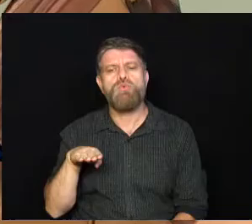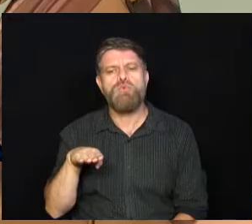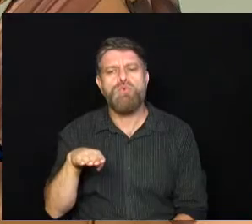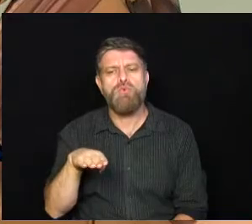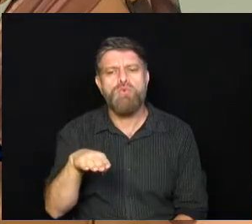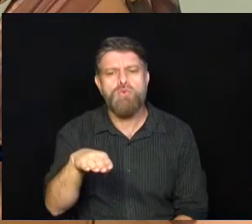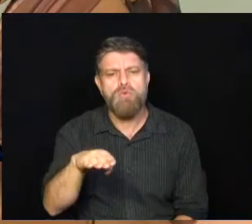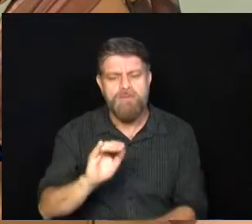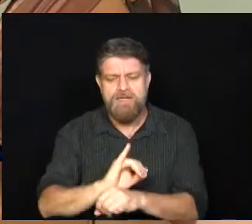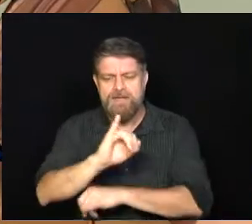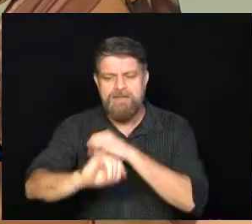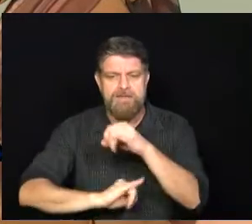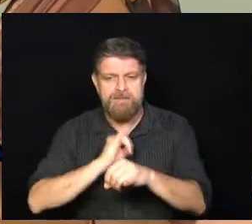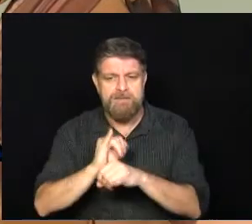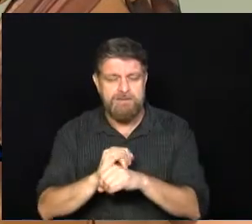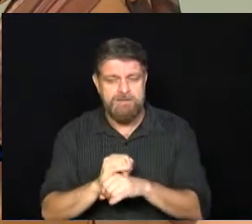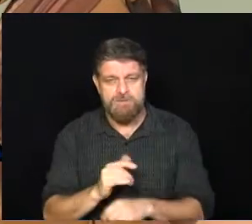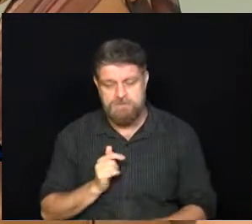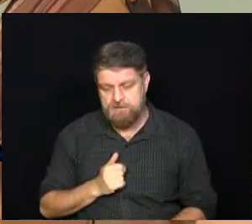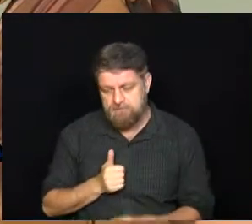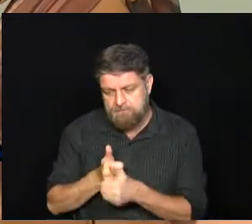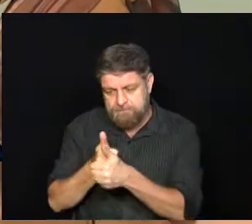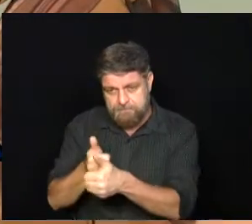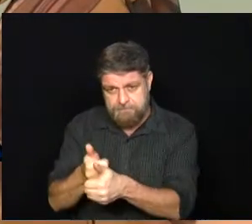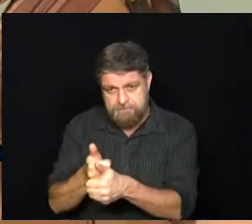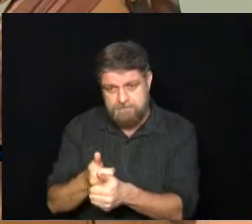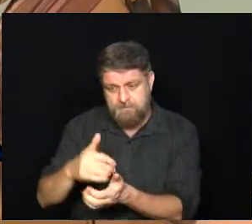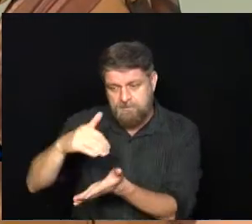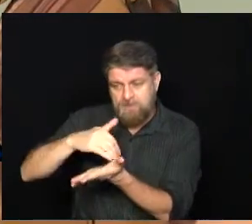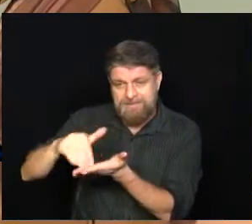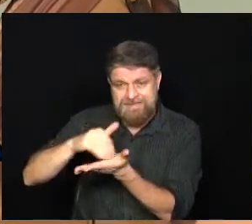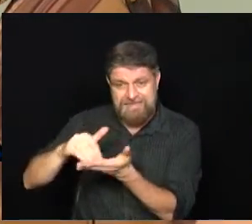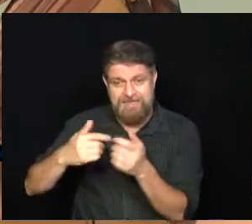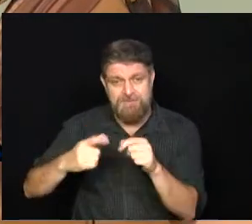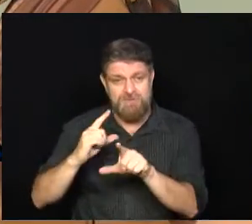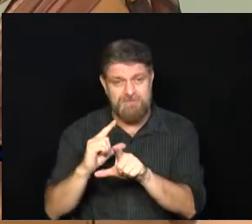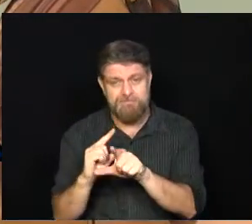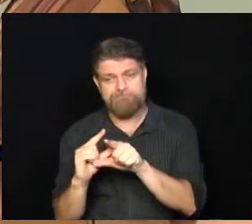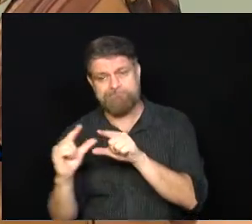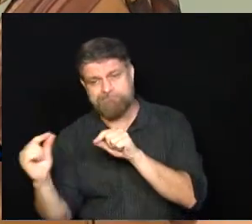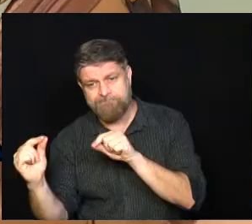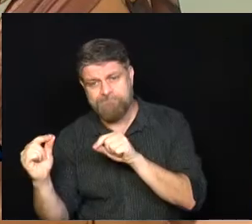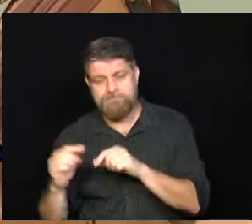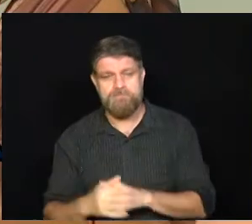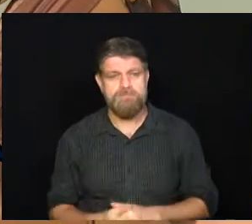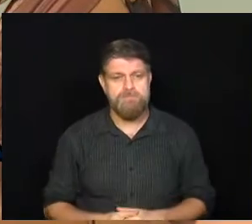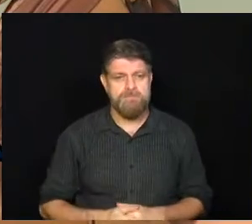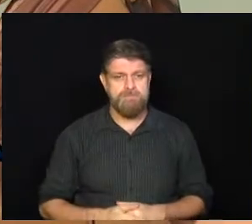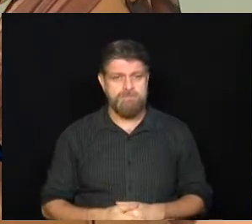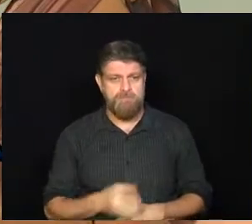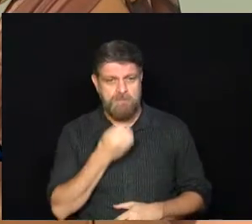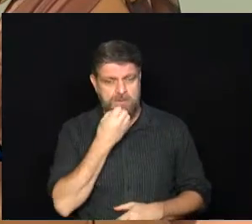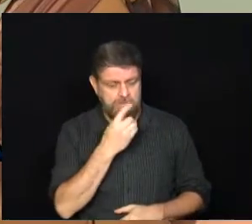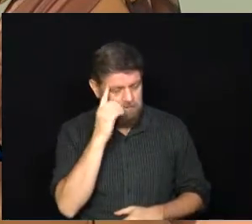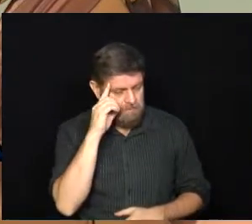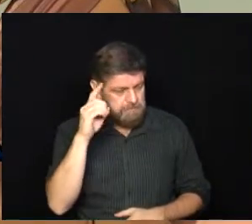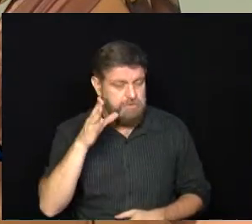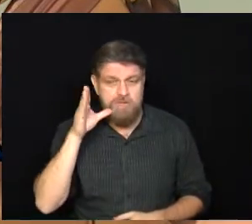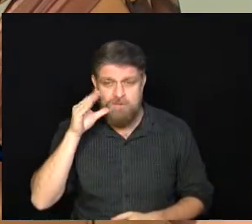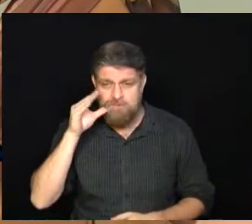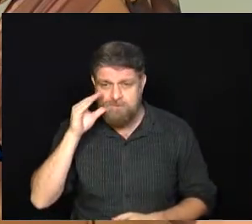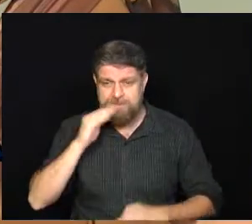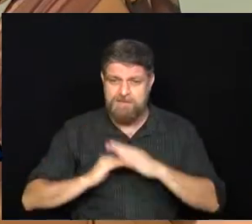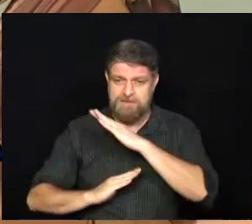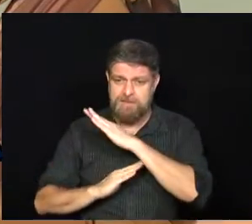pela internet, né? E eu vi que o secretário está aí, mas teve que sair, né? Bom dia aos servidores dessa casa, mais